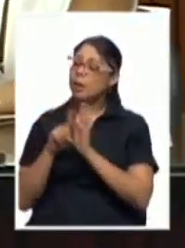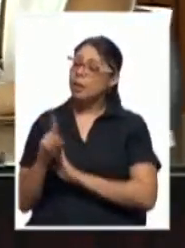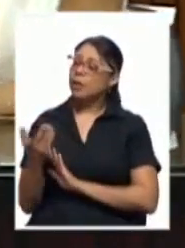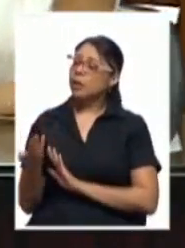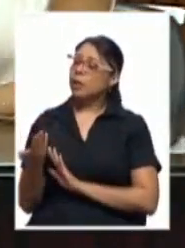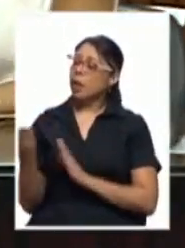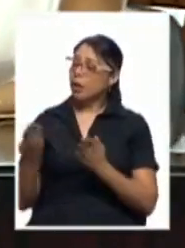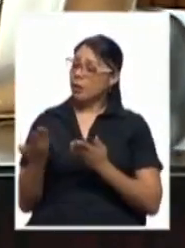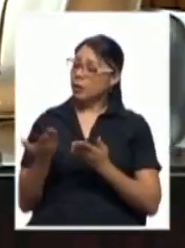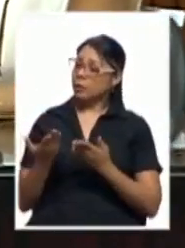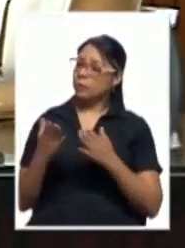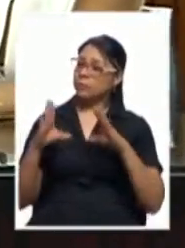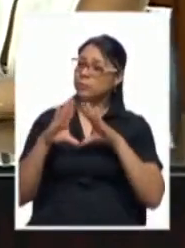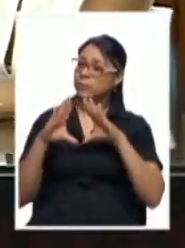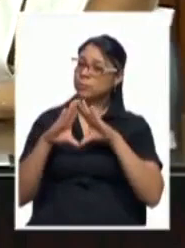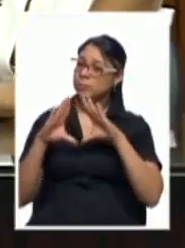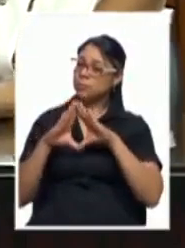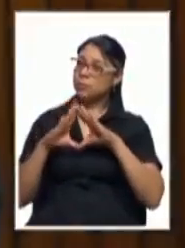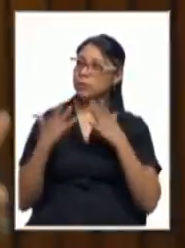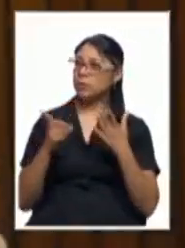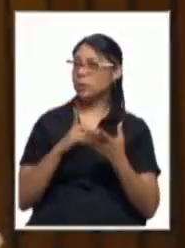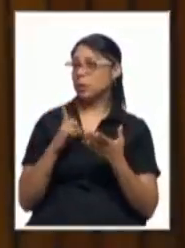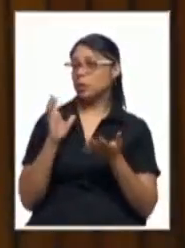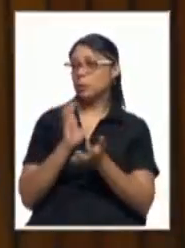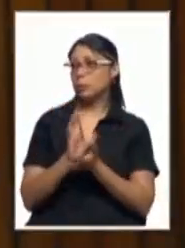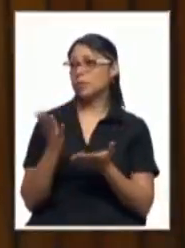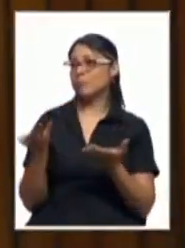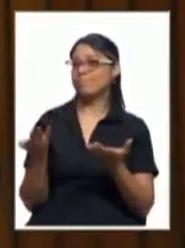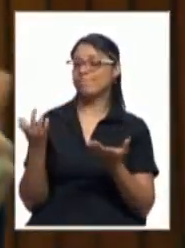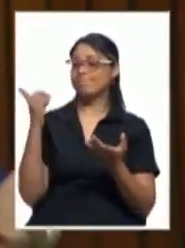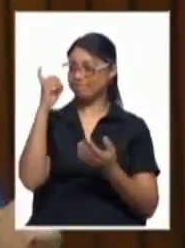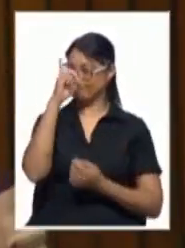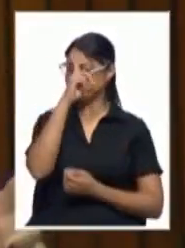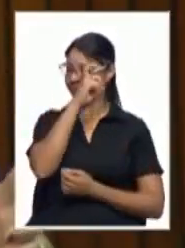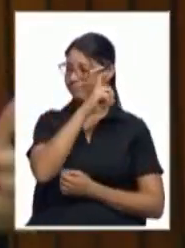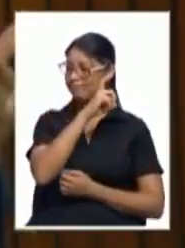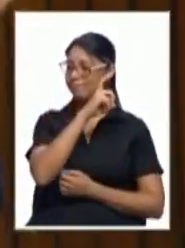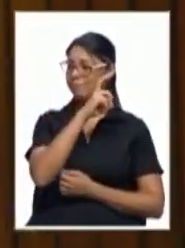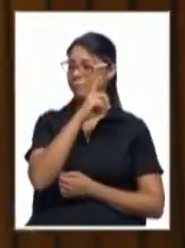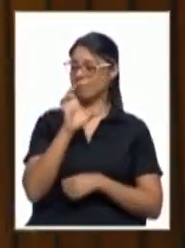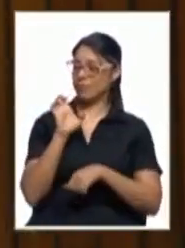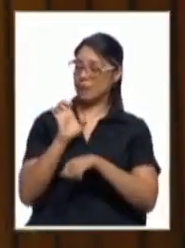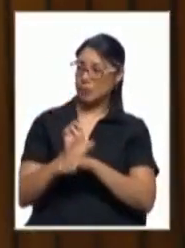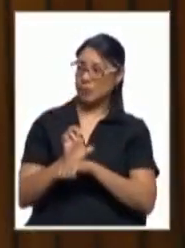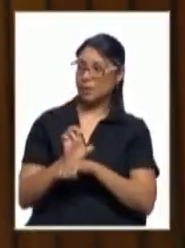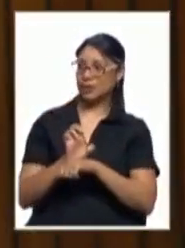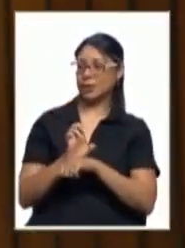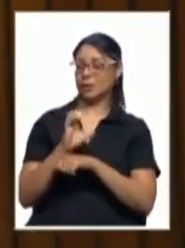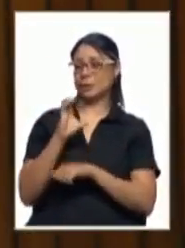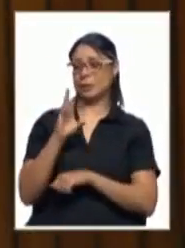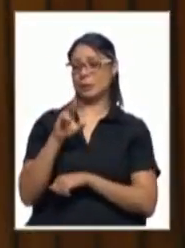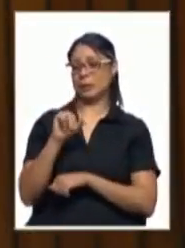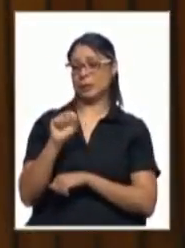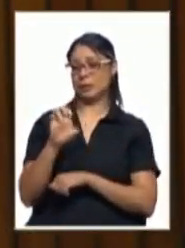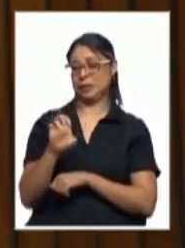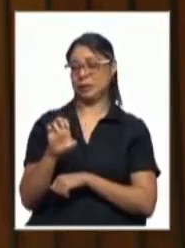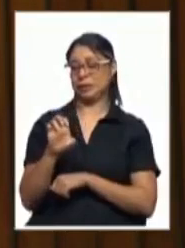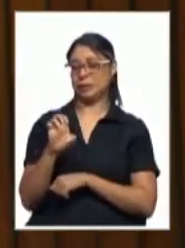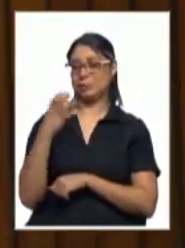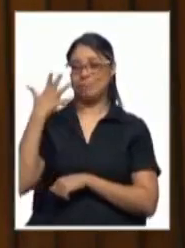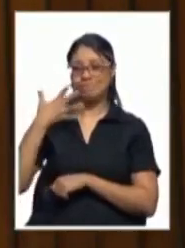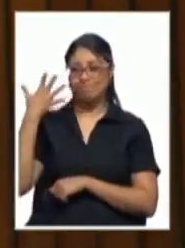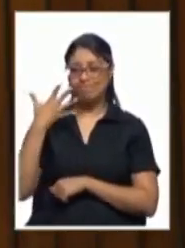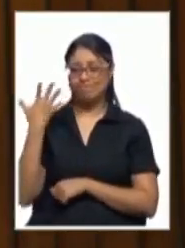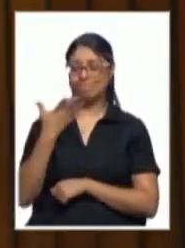agora uma situação difícil, o Estado em crise. O discurso do governador Romeu